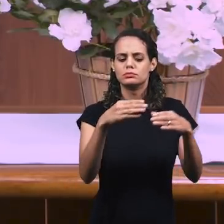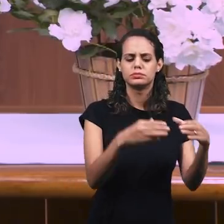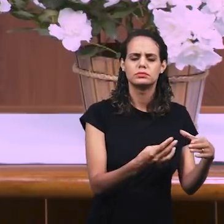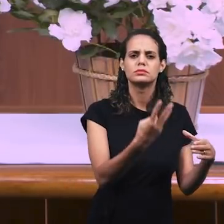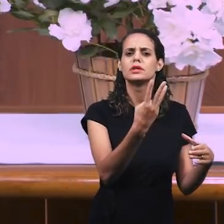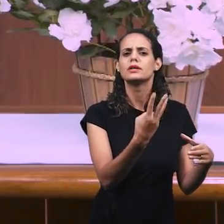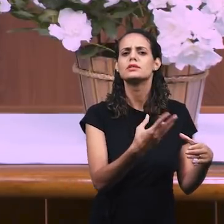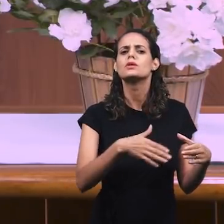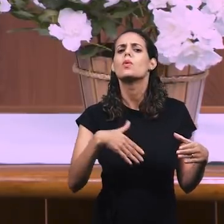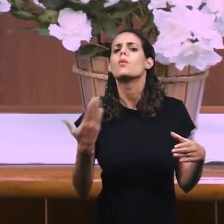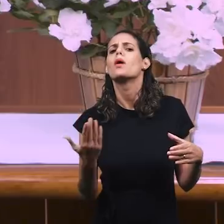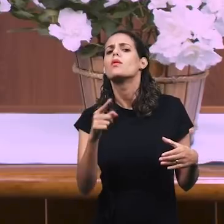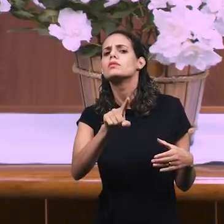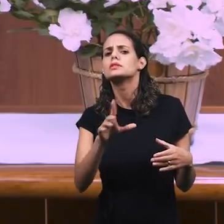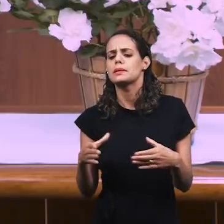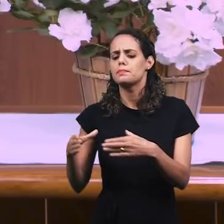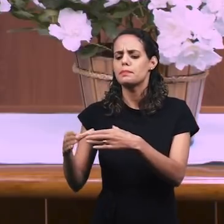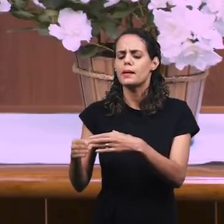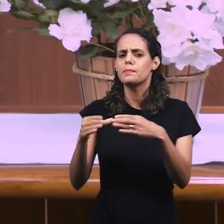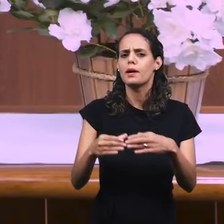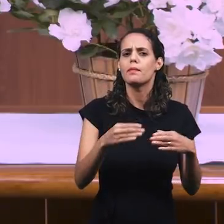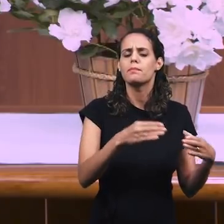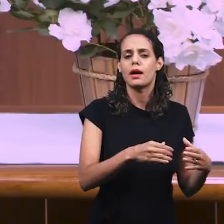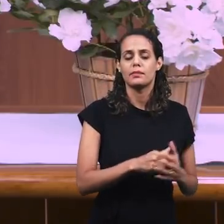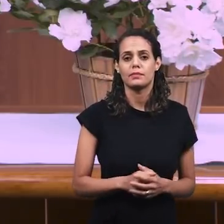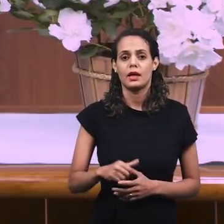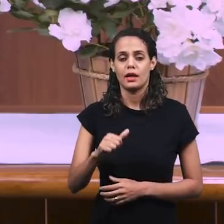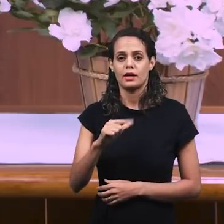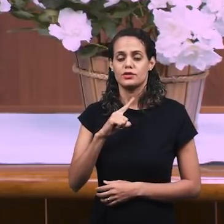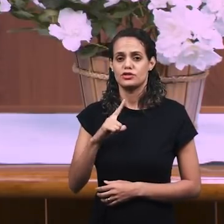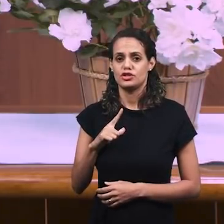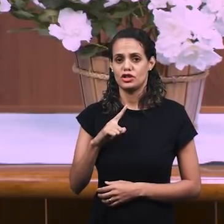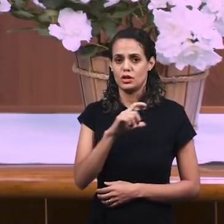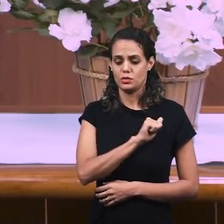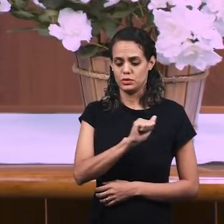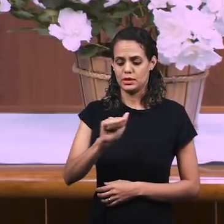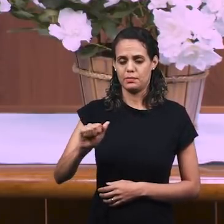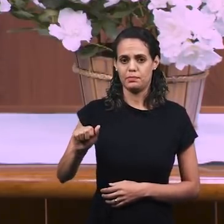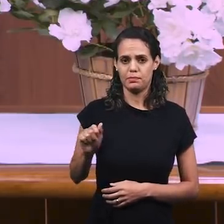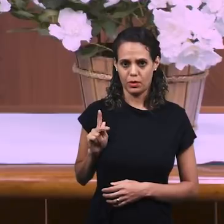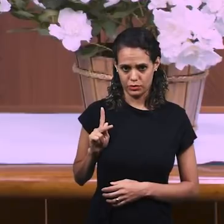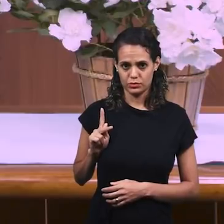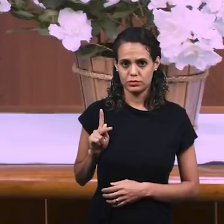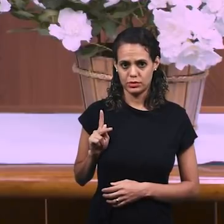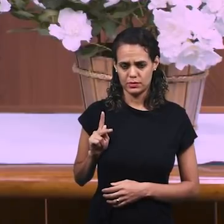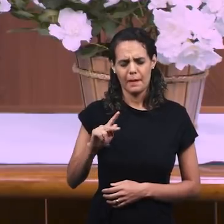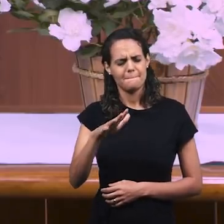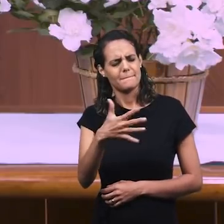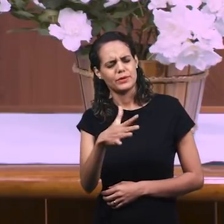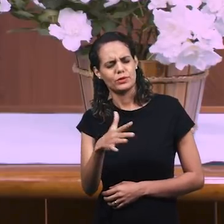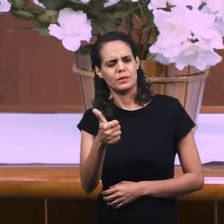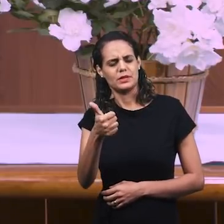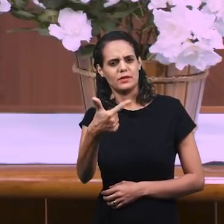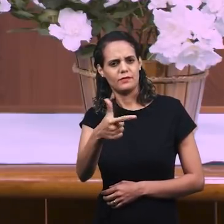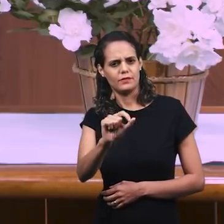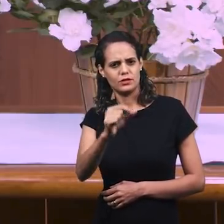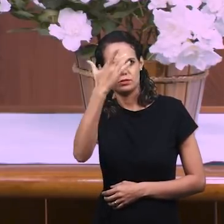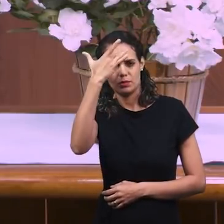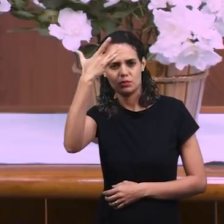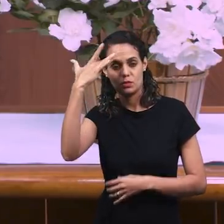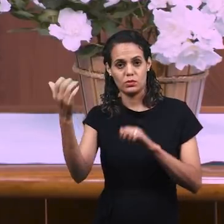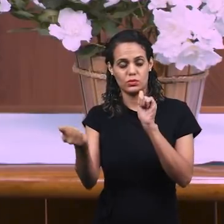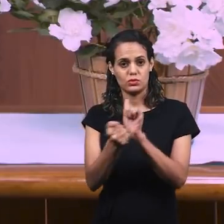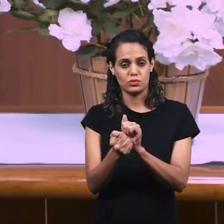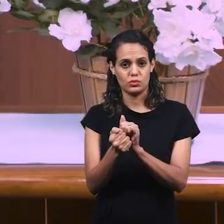você faz parte. Vai ficar muito claro. Você tinha ali os apóstolos e mais ou menos quase 120 irmãos